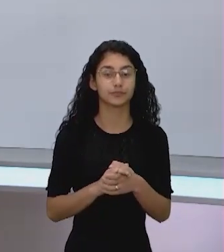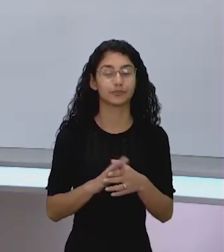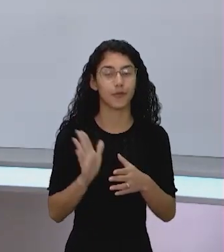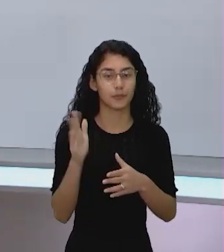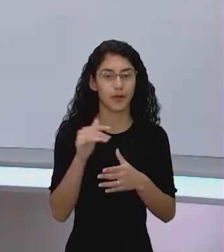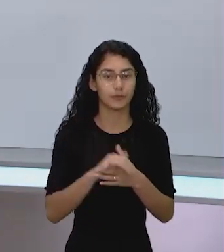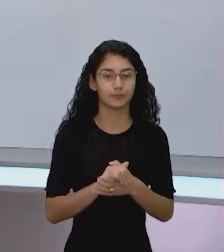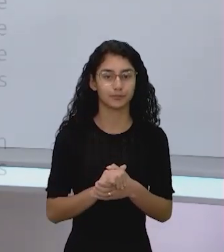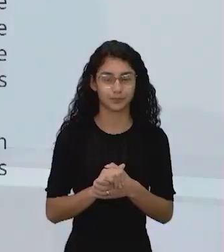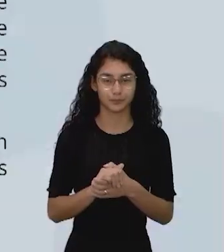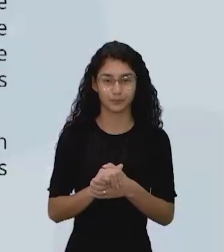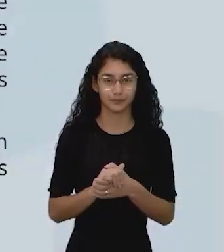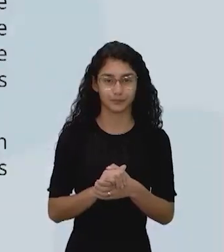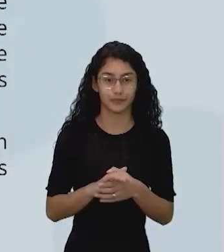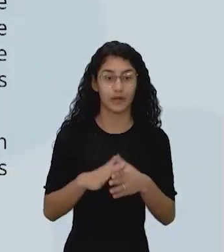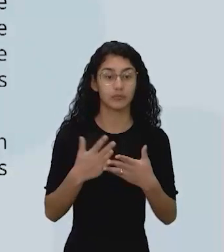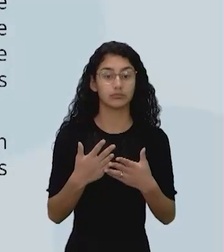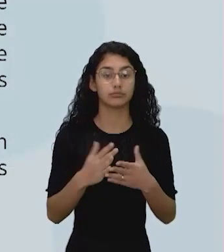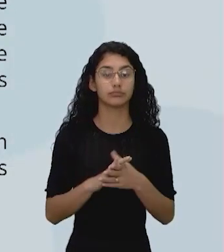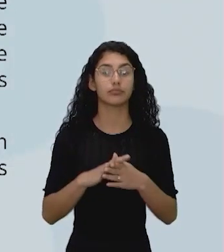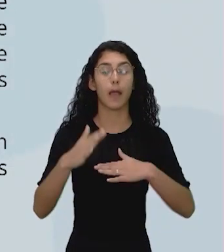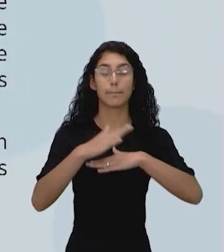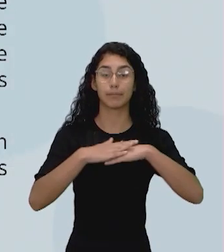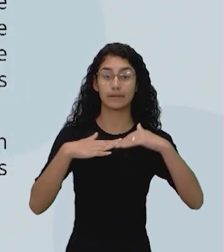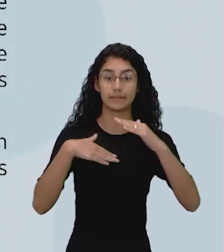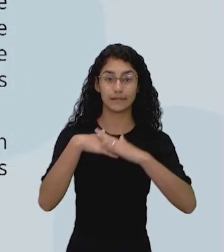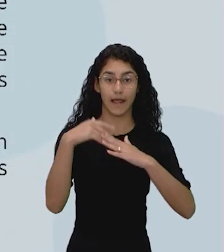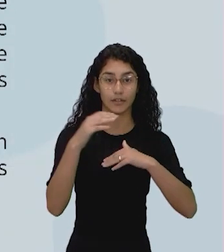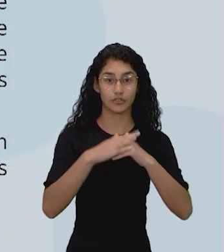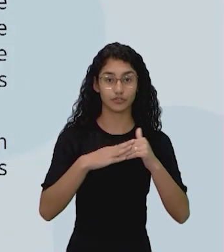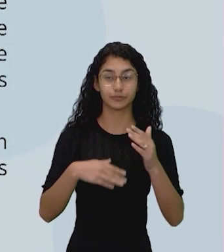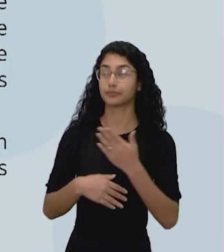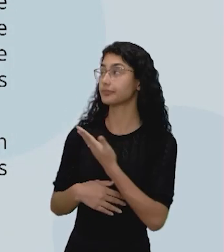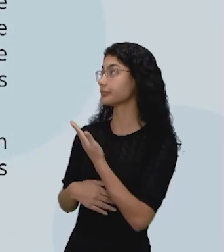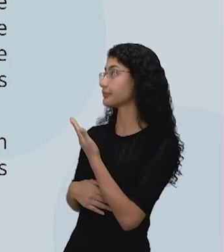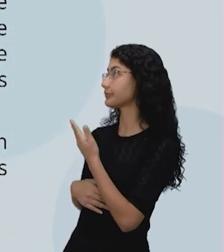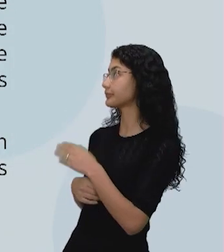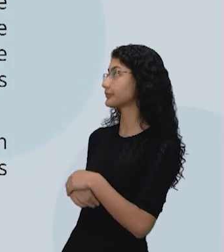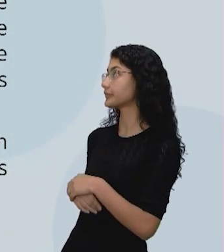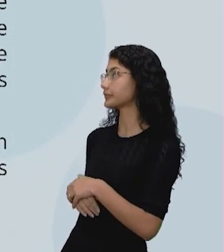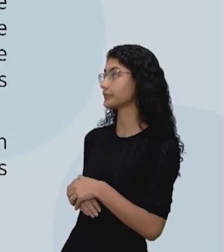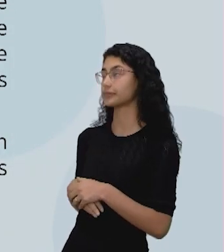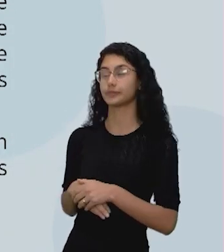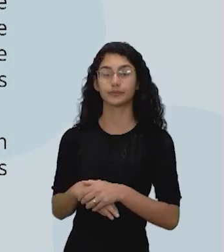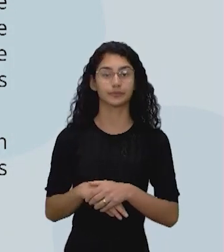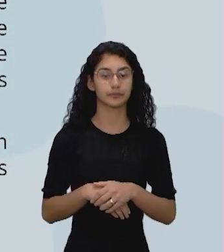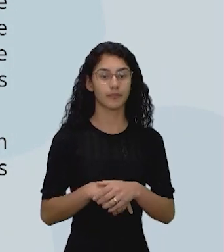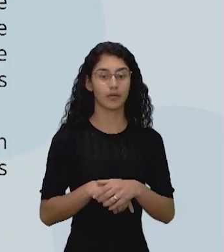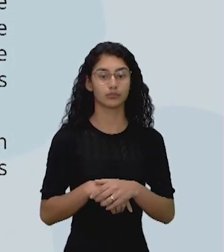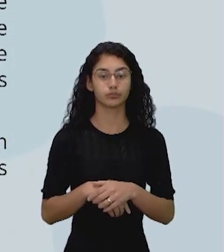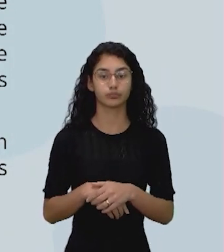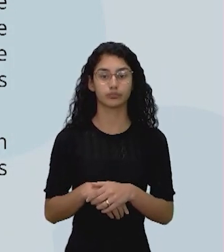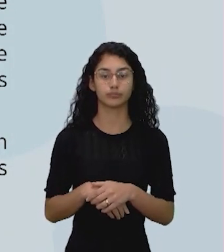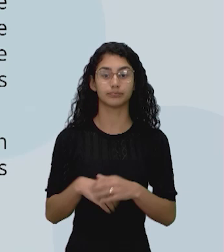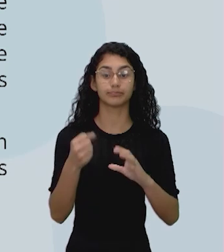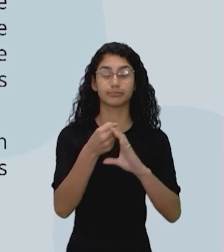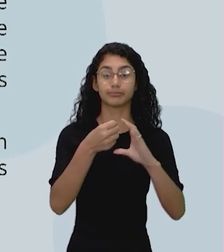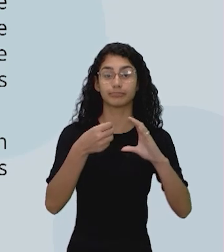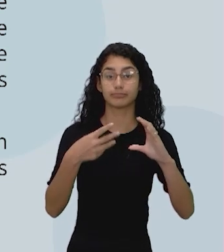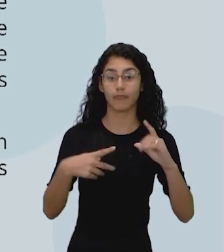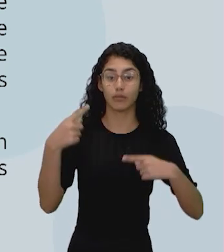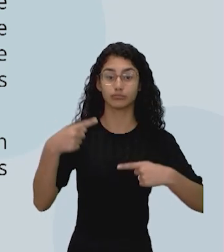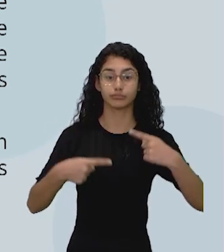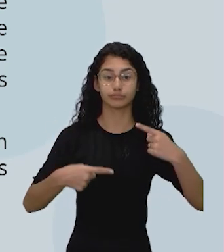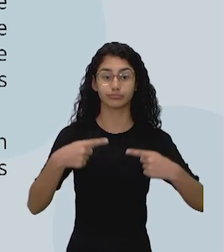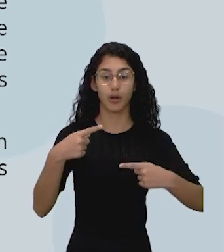lá, né? Para quem não sabe, a habilidade que a gente vai abordar é essa de analisar e caracterizar as dinâmicas das